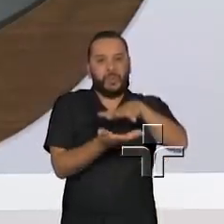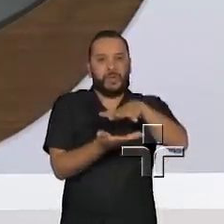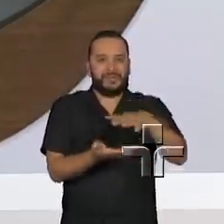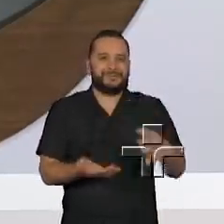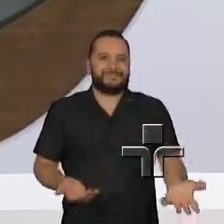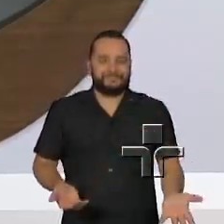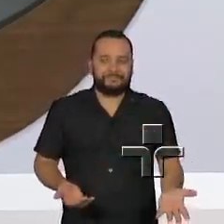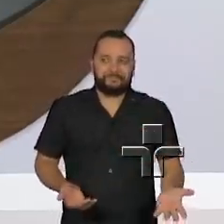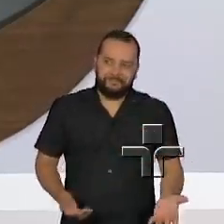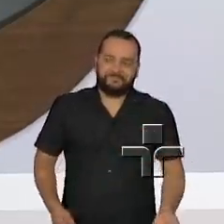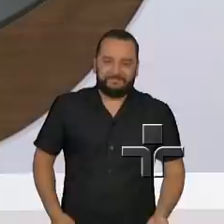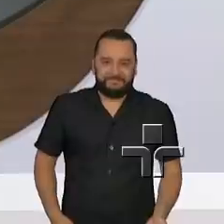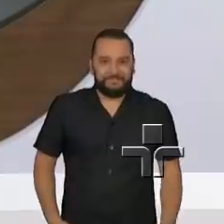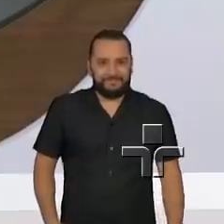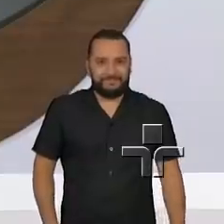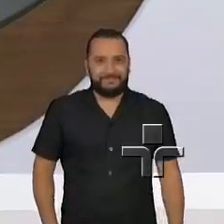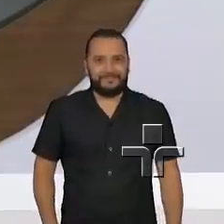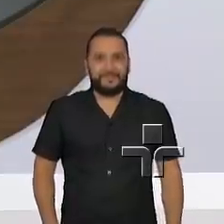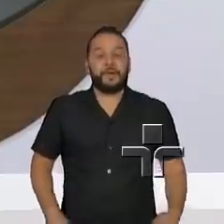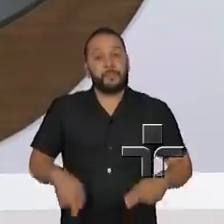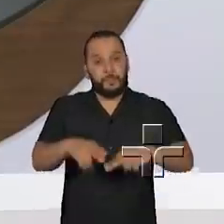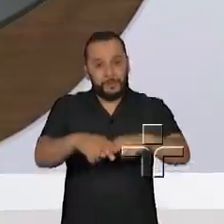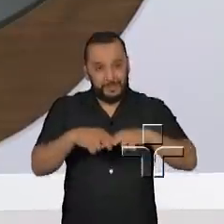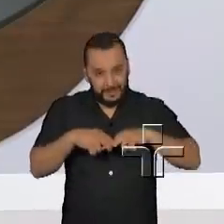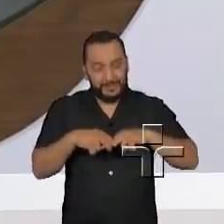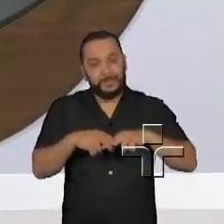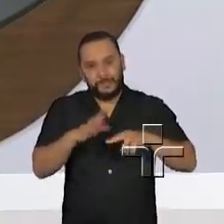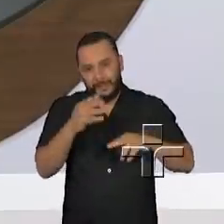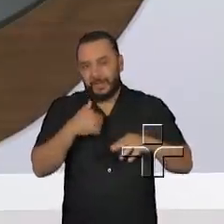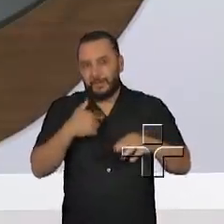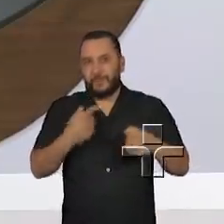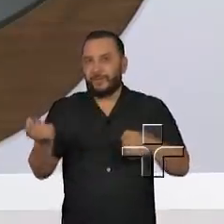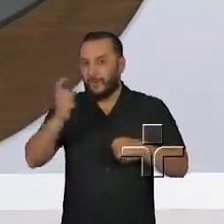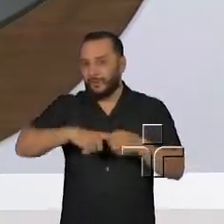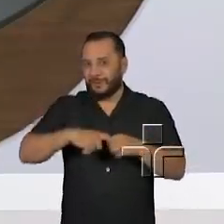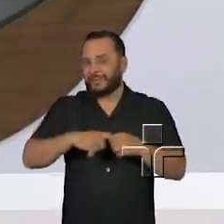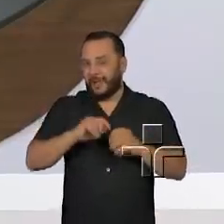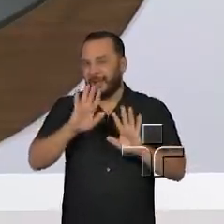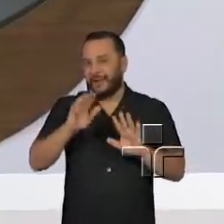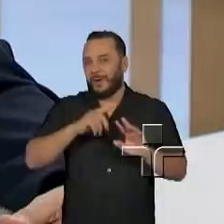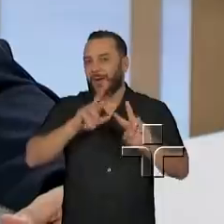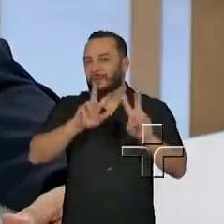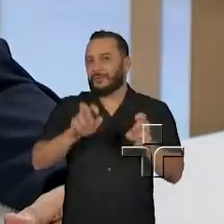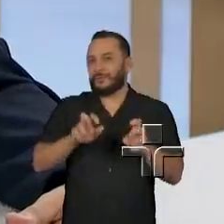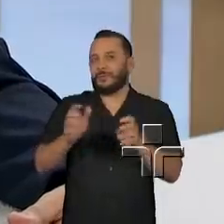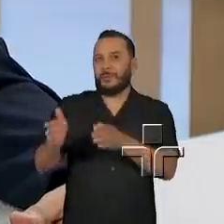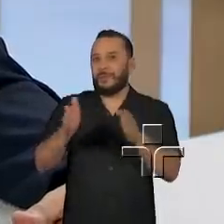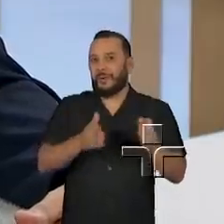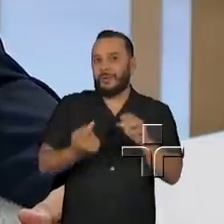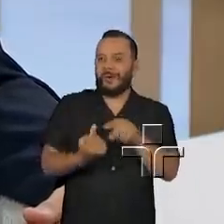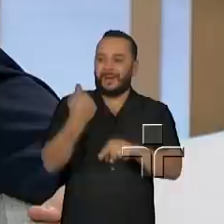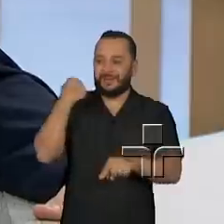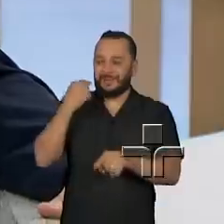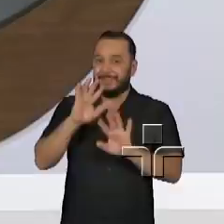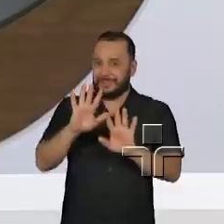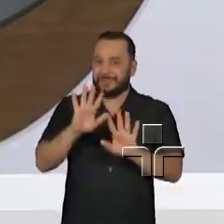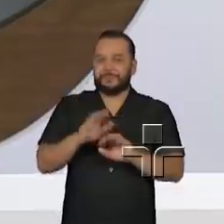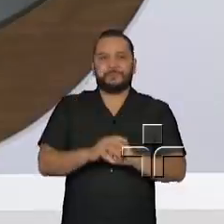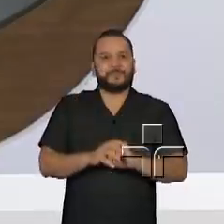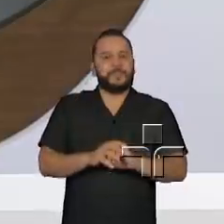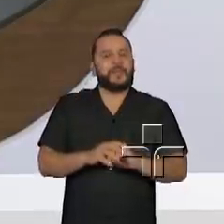da Terra. Por isso eu vou retomar aqui uma coisa que a gente falou no bloco anterior. Não falta